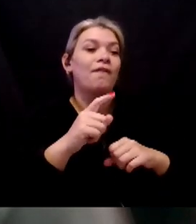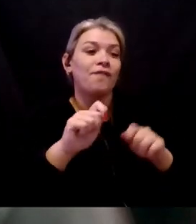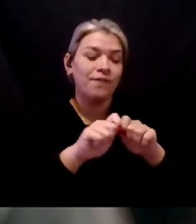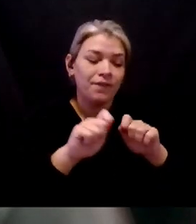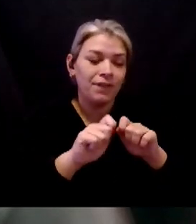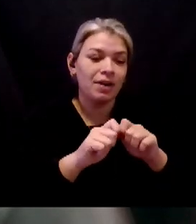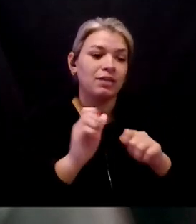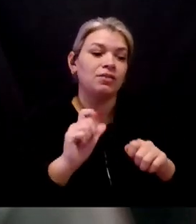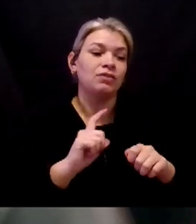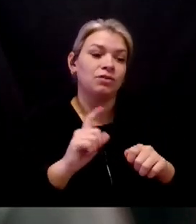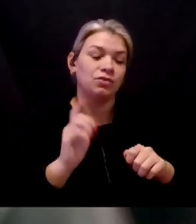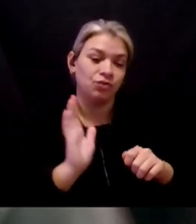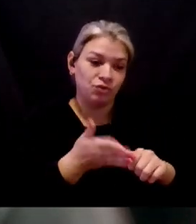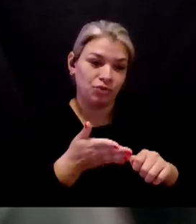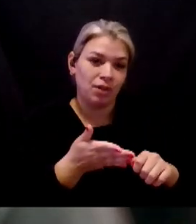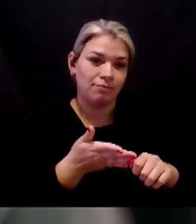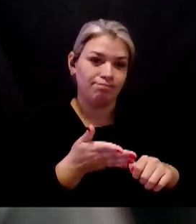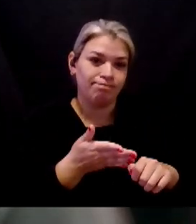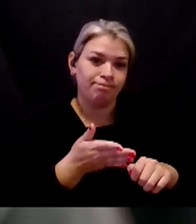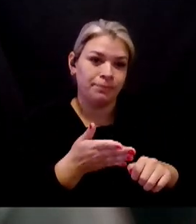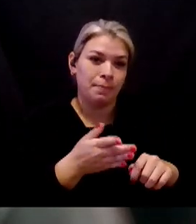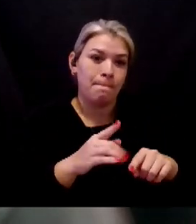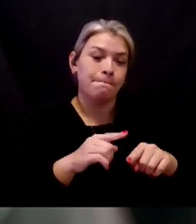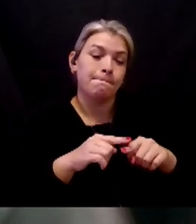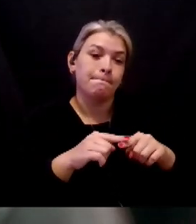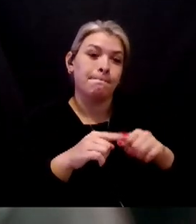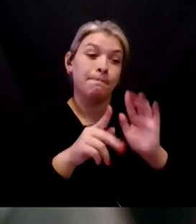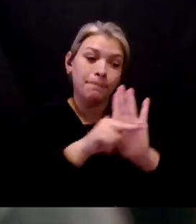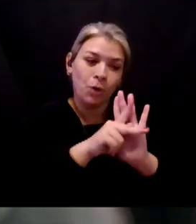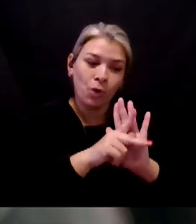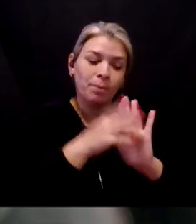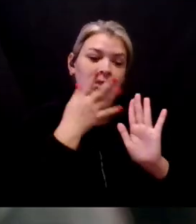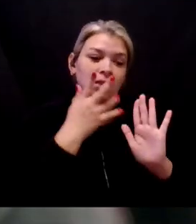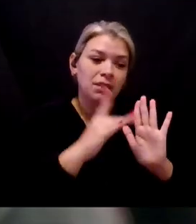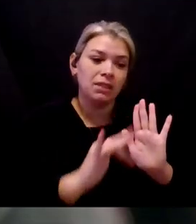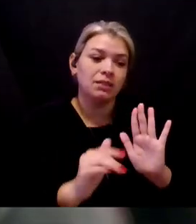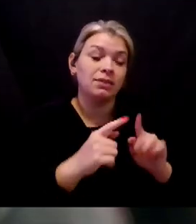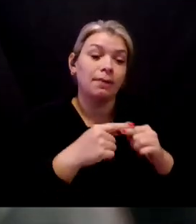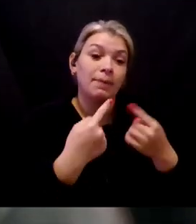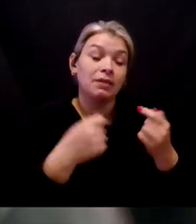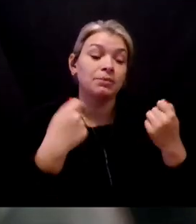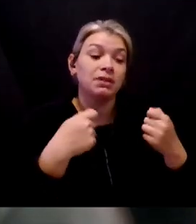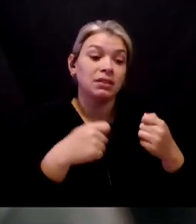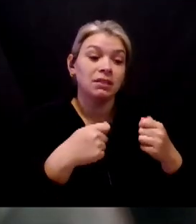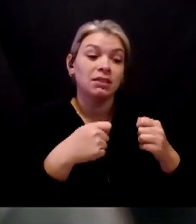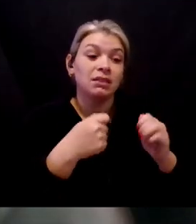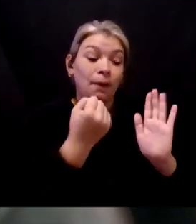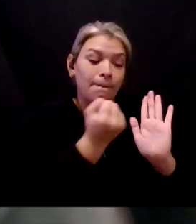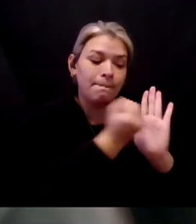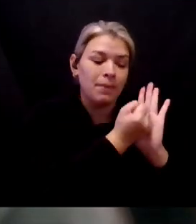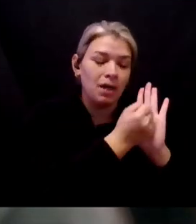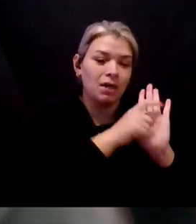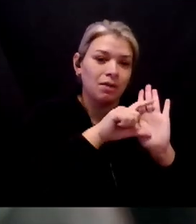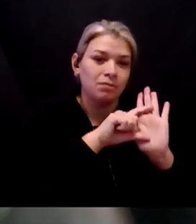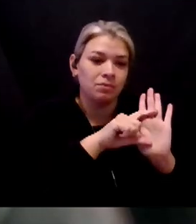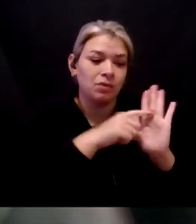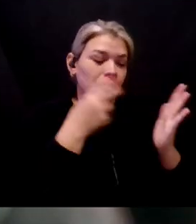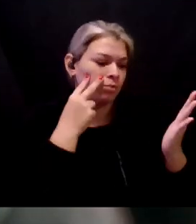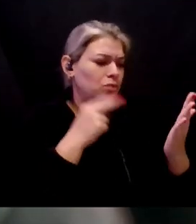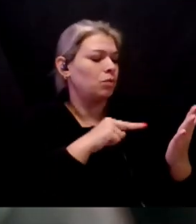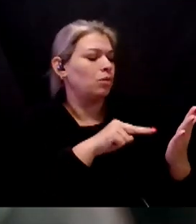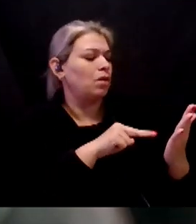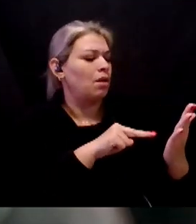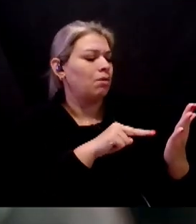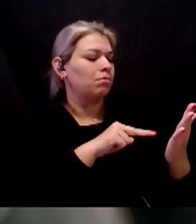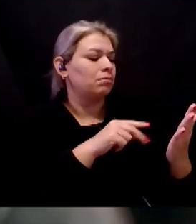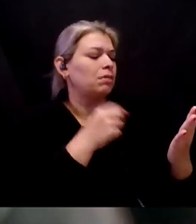faixa pediátrica. Sim. Mas precisa ter o selo de Olha certificação. aí, então exatamente. É importante ver a embalagem, ver se tem esse selo, porque aí